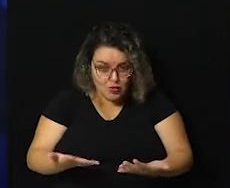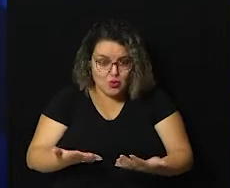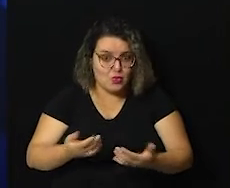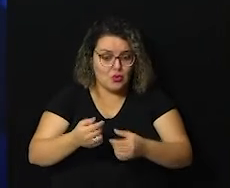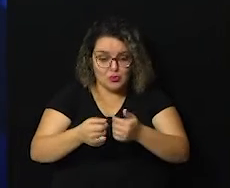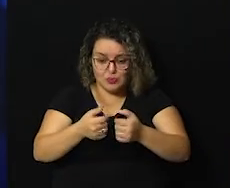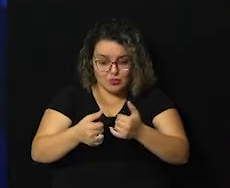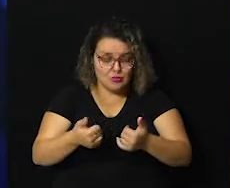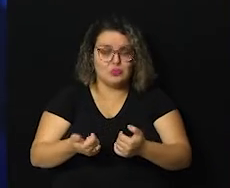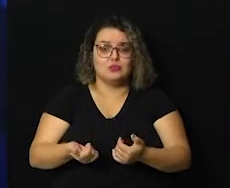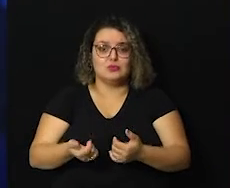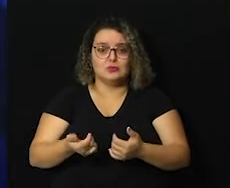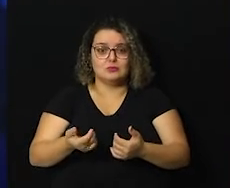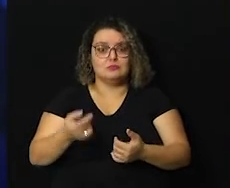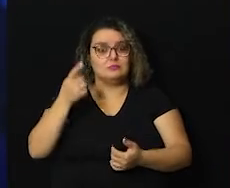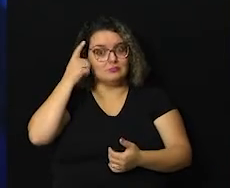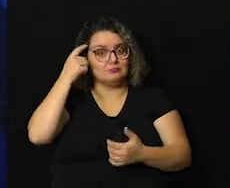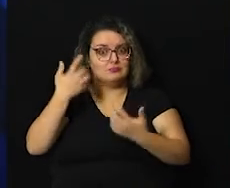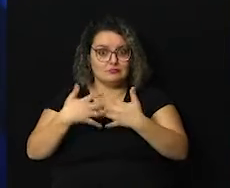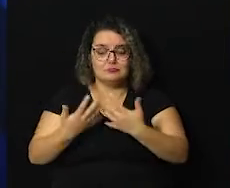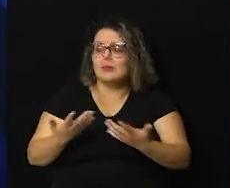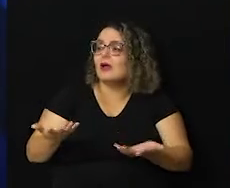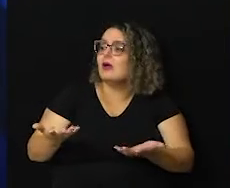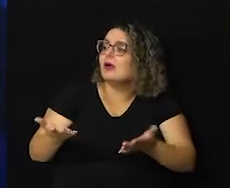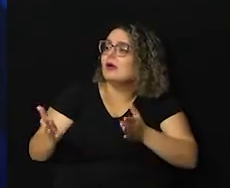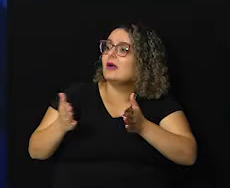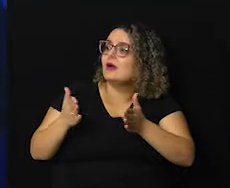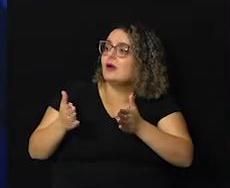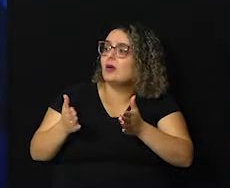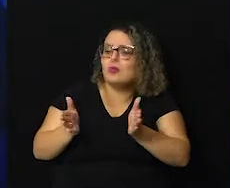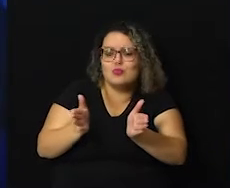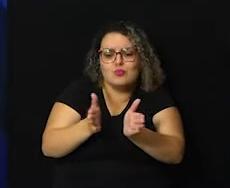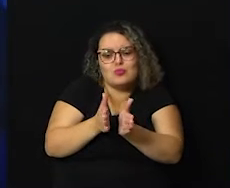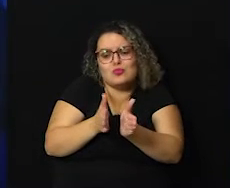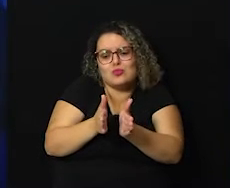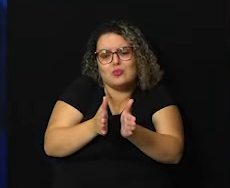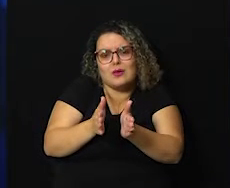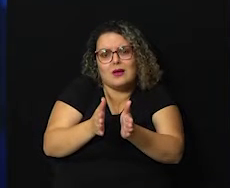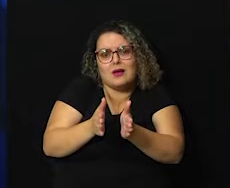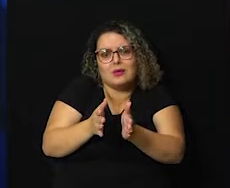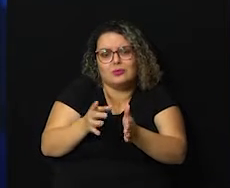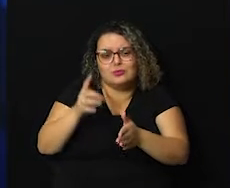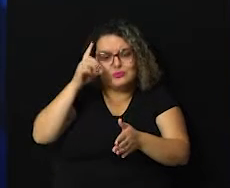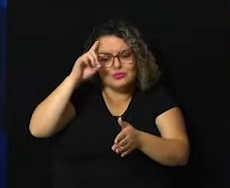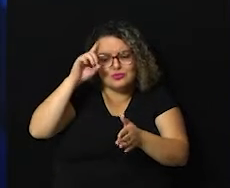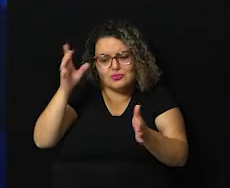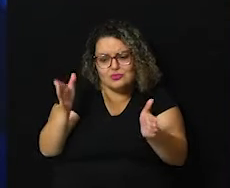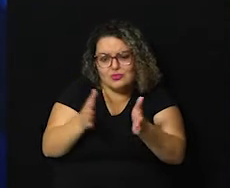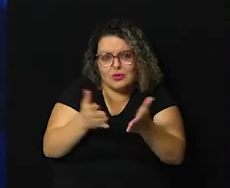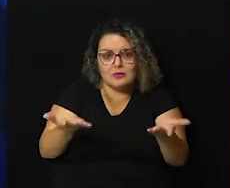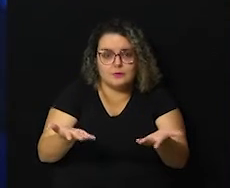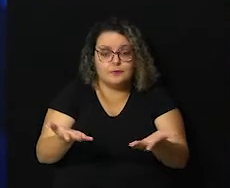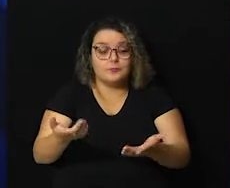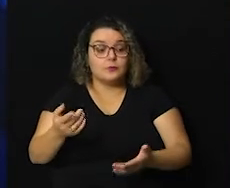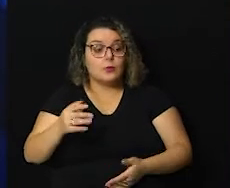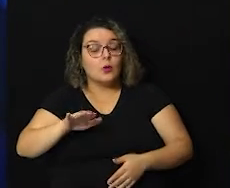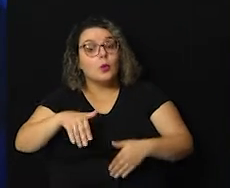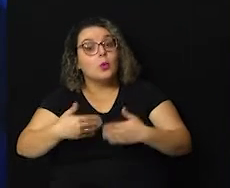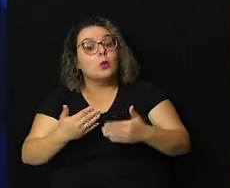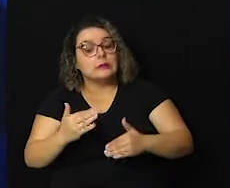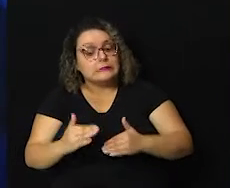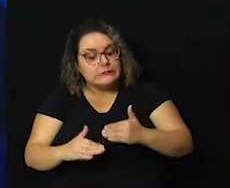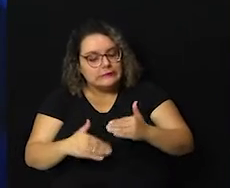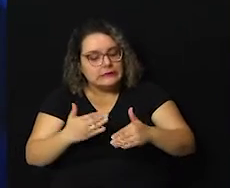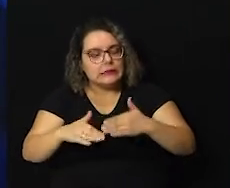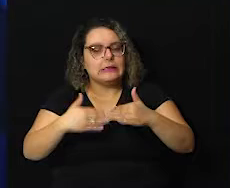é Muita criatividade muita gente precisando de alguma coisa então nossa é exatamente Quando você